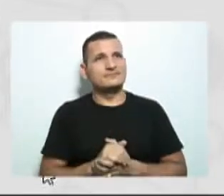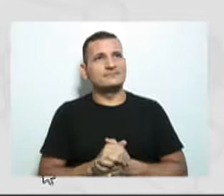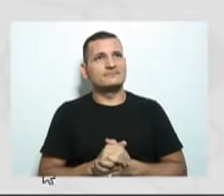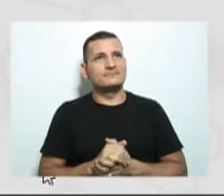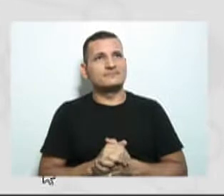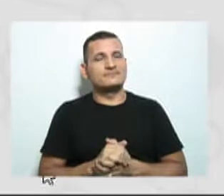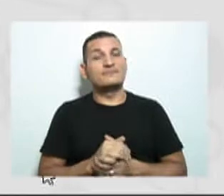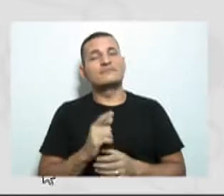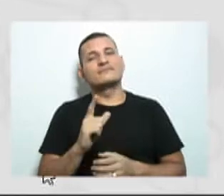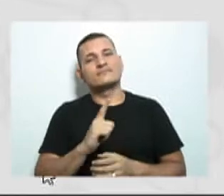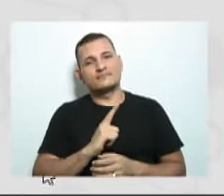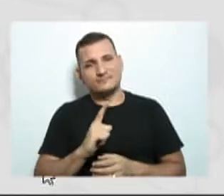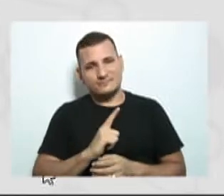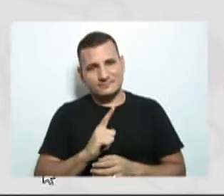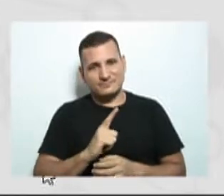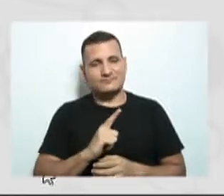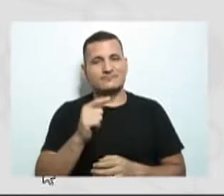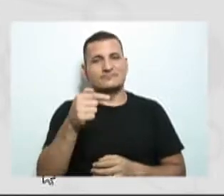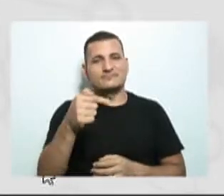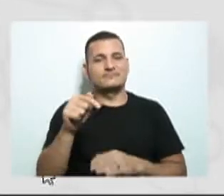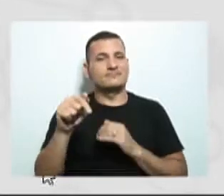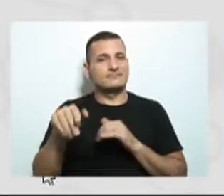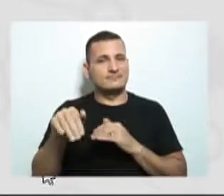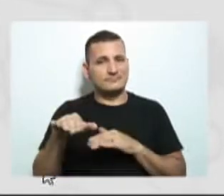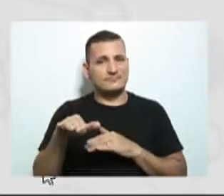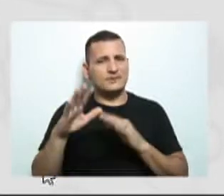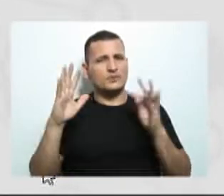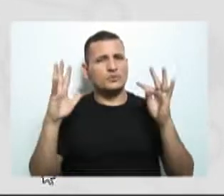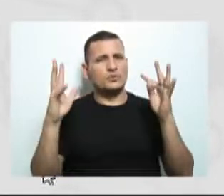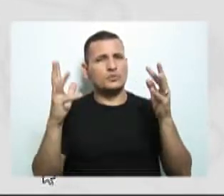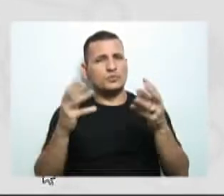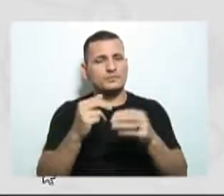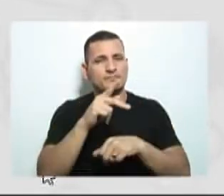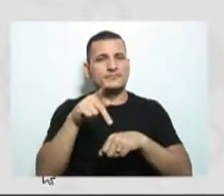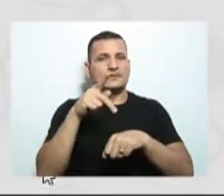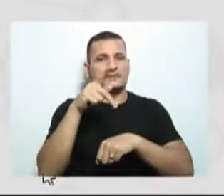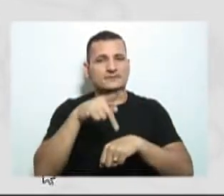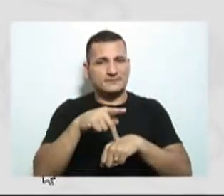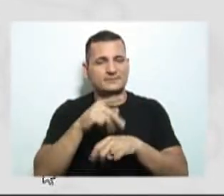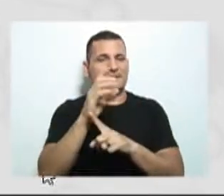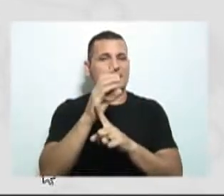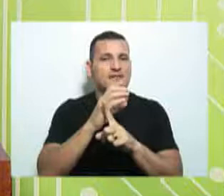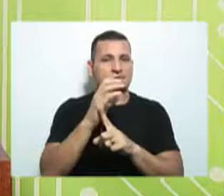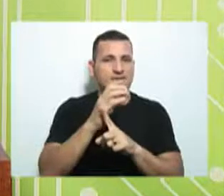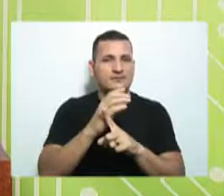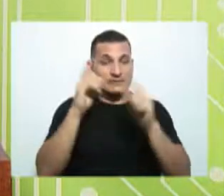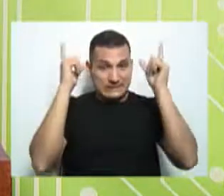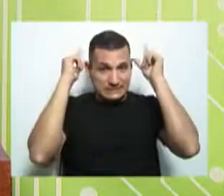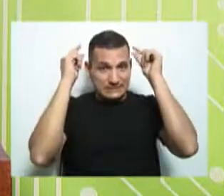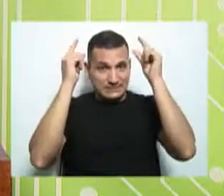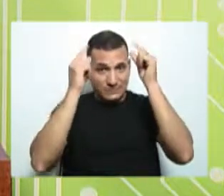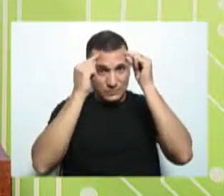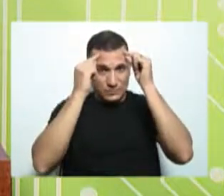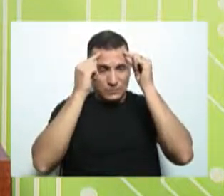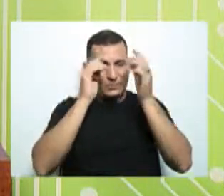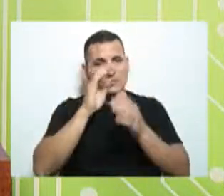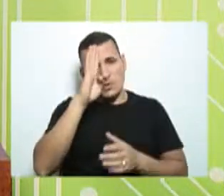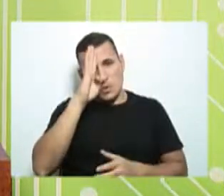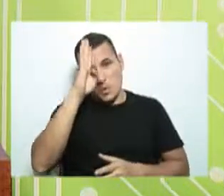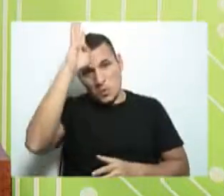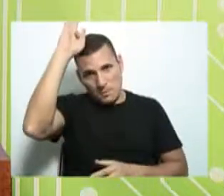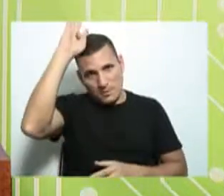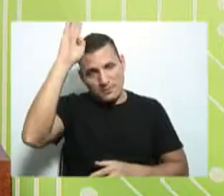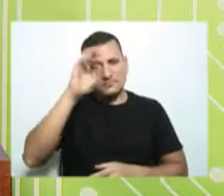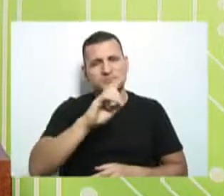de setembro, todo o país que adotou o calendário grego, romano, lá, aquelas paradas todas lá, tem 7 de setembro, 8 de setembro, 9 de setembro,